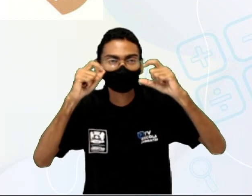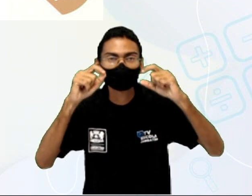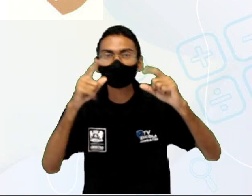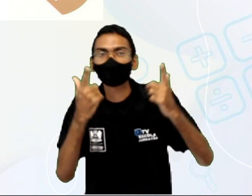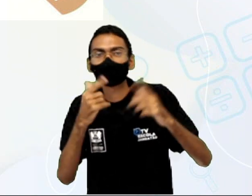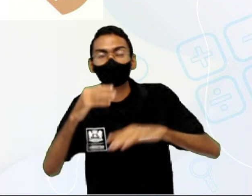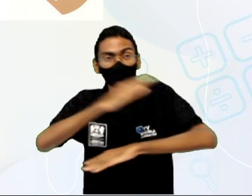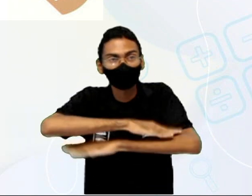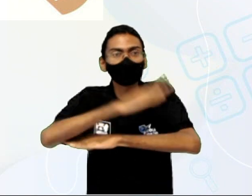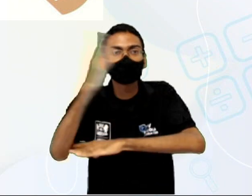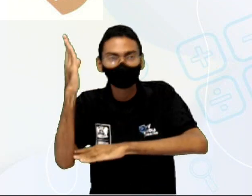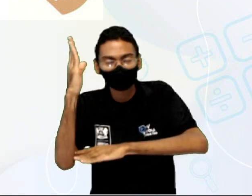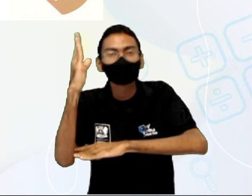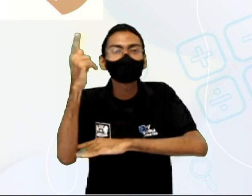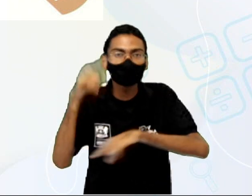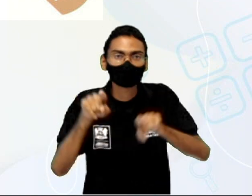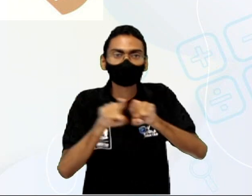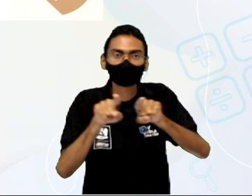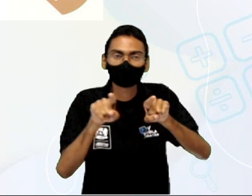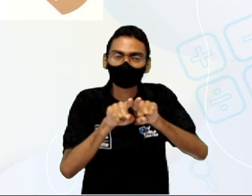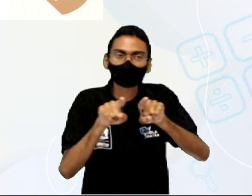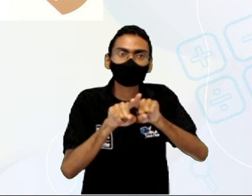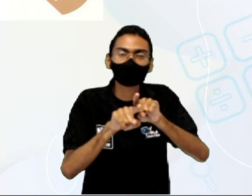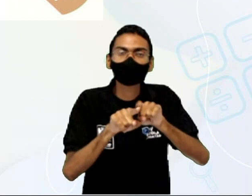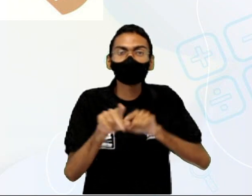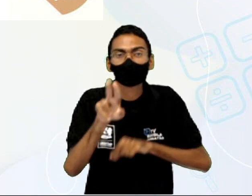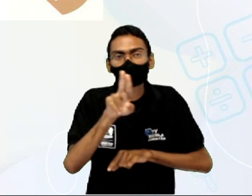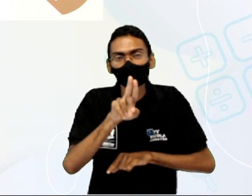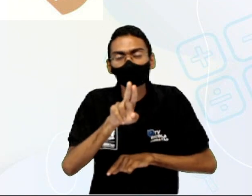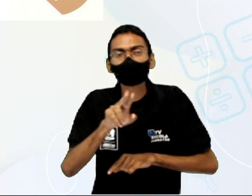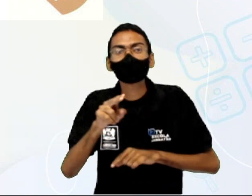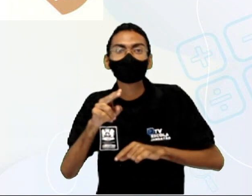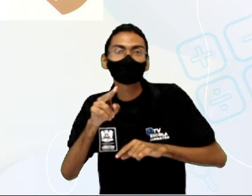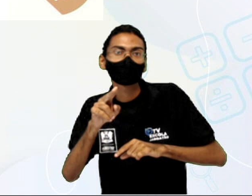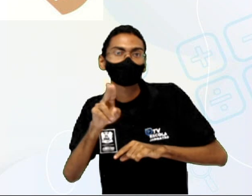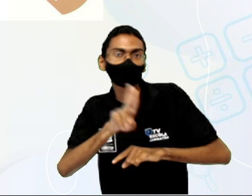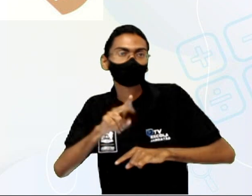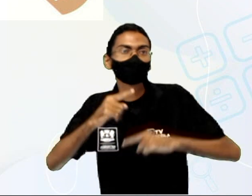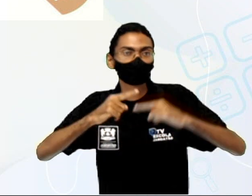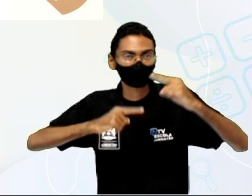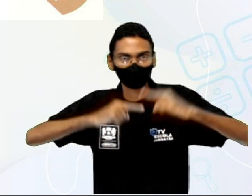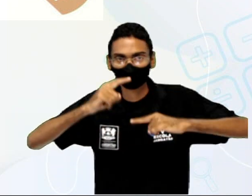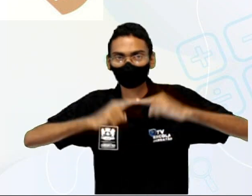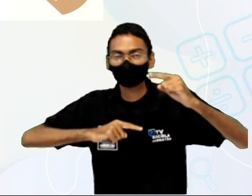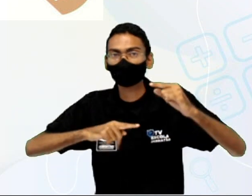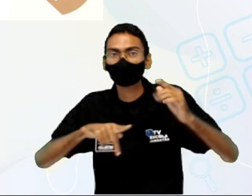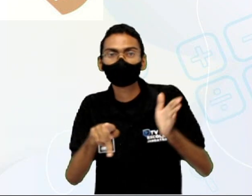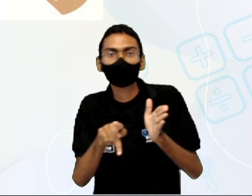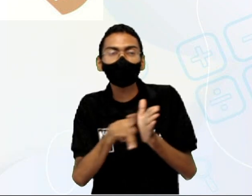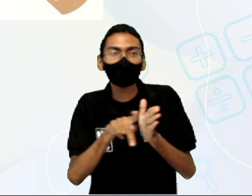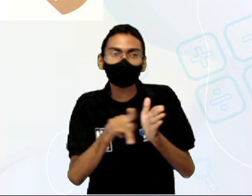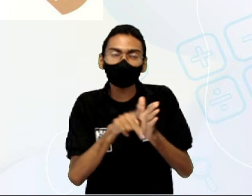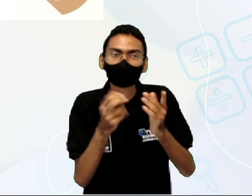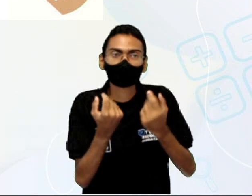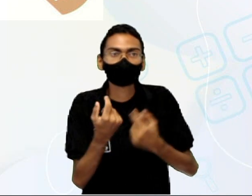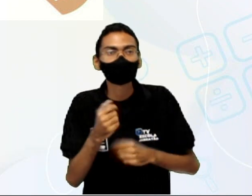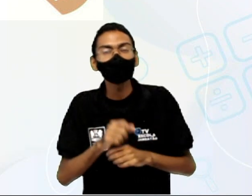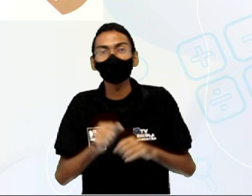superfícies, para fazer com que os objetos ganhem propriedades, como impermeabilidade, antirreflexo,